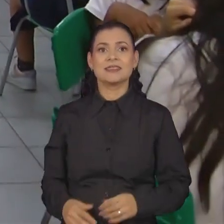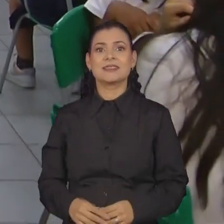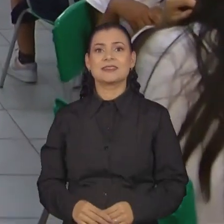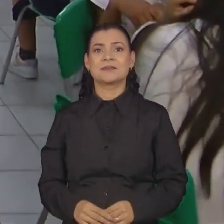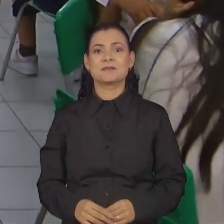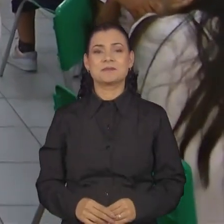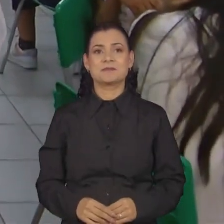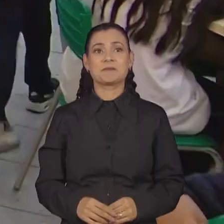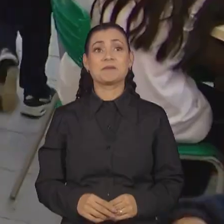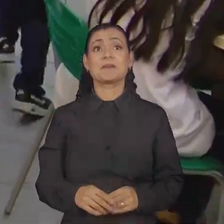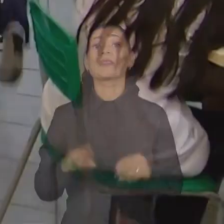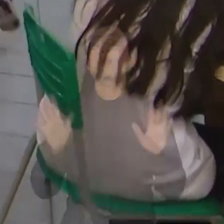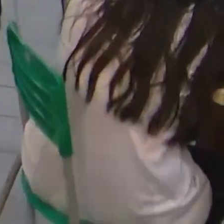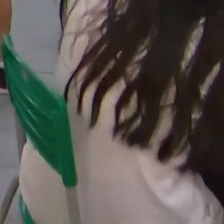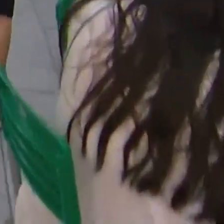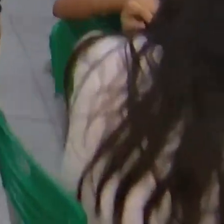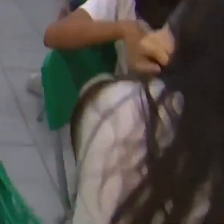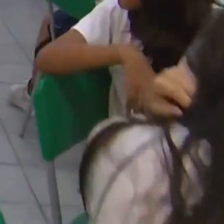Agora 10. 1, 2,